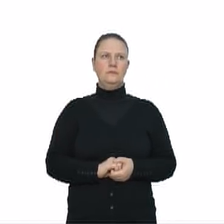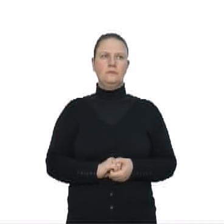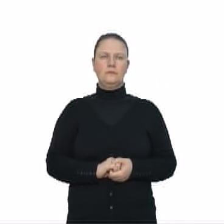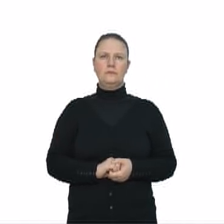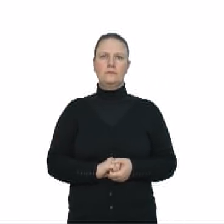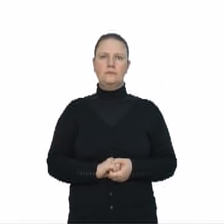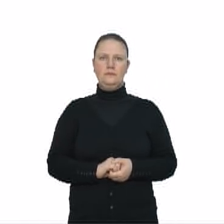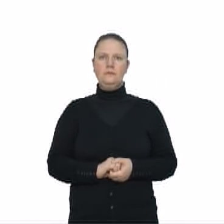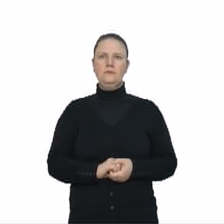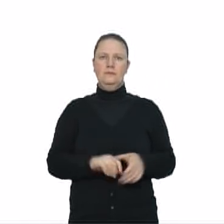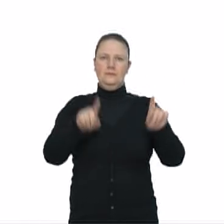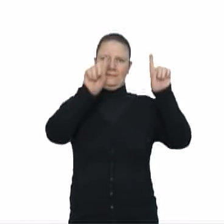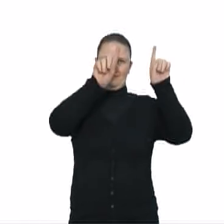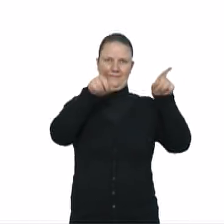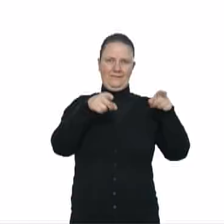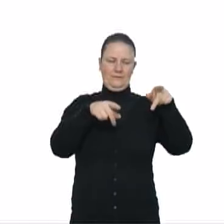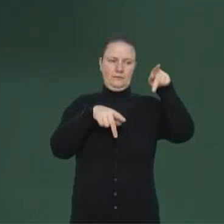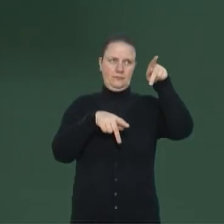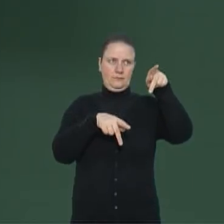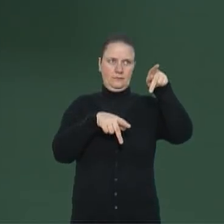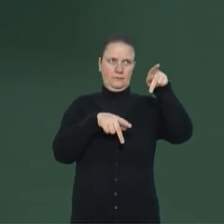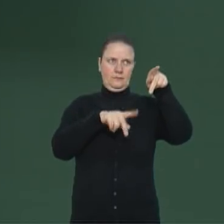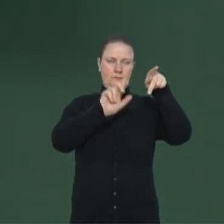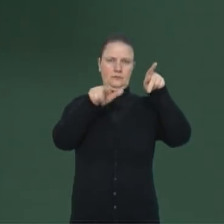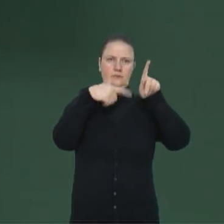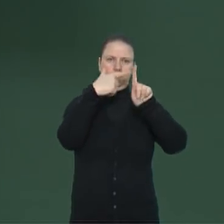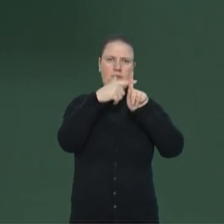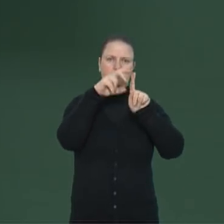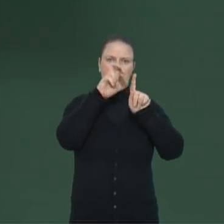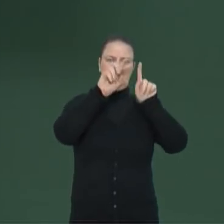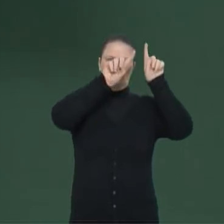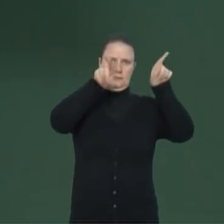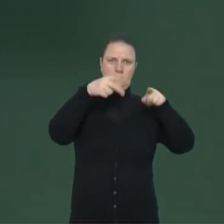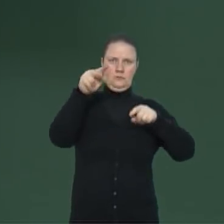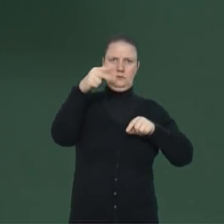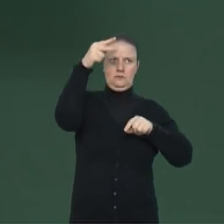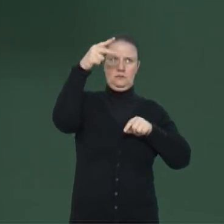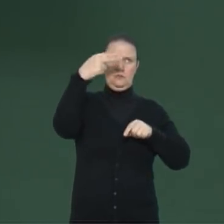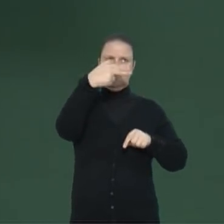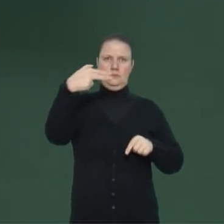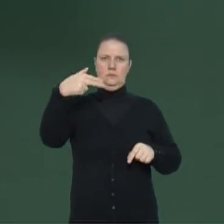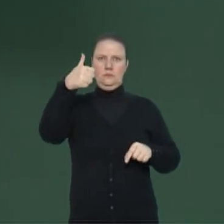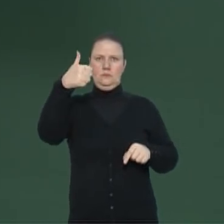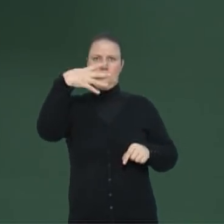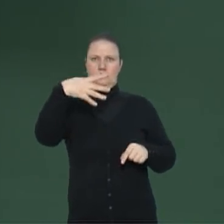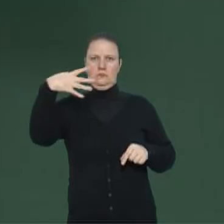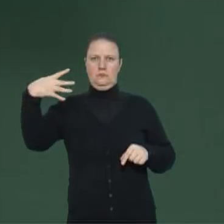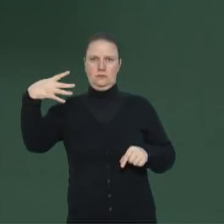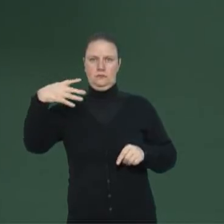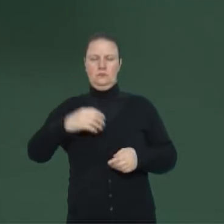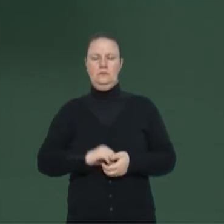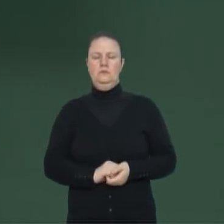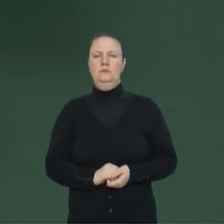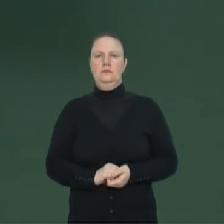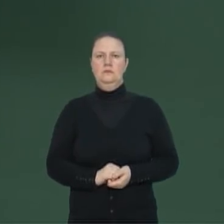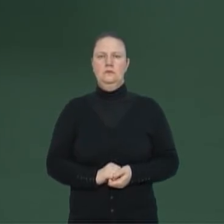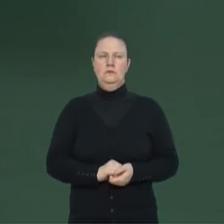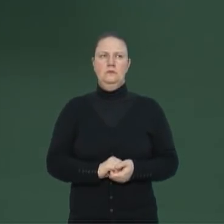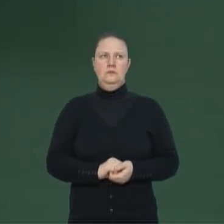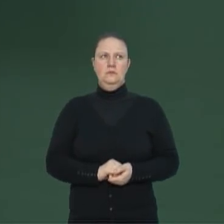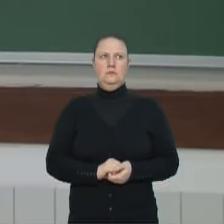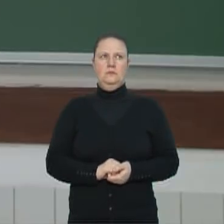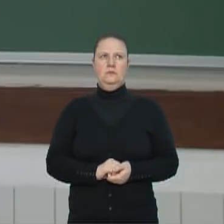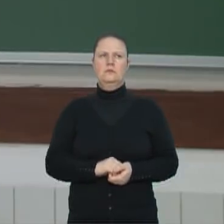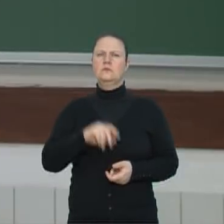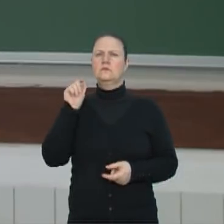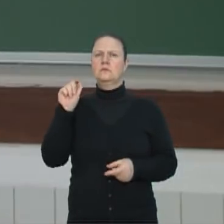Tá cá, né? Ó. P mais 5 ao quadrado igual a 144.